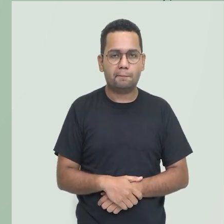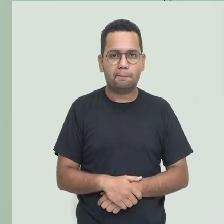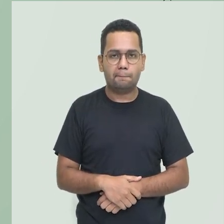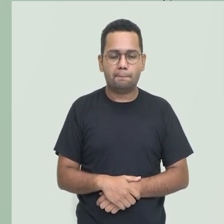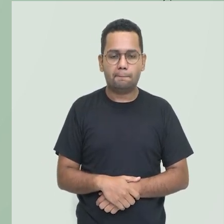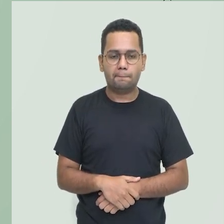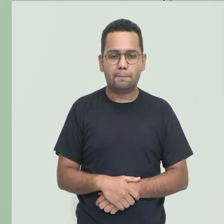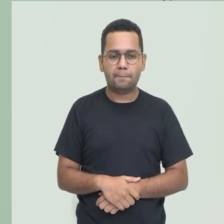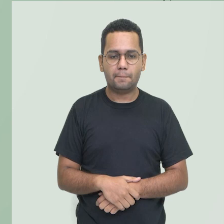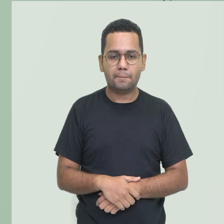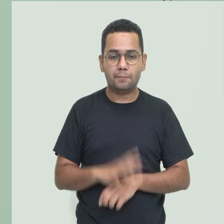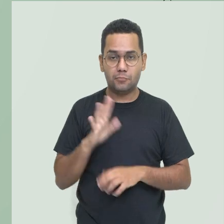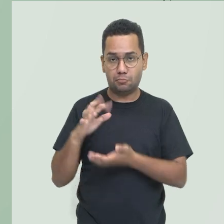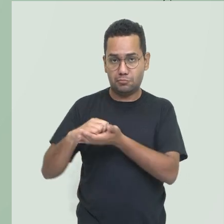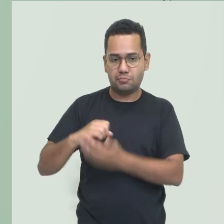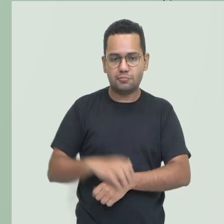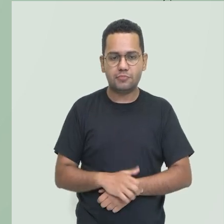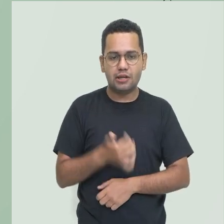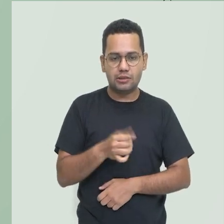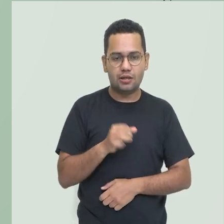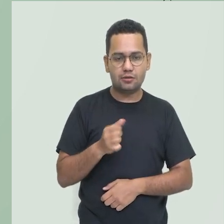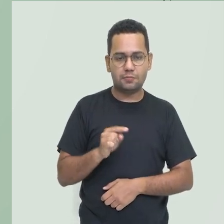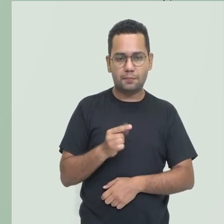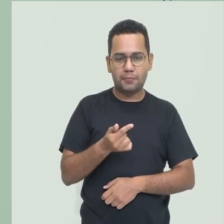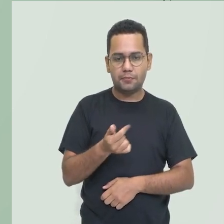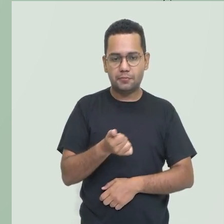18.873 espécies catalogadas e